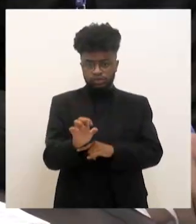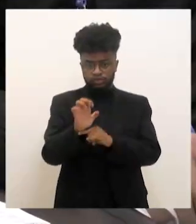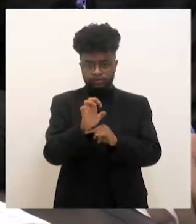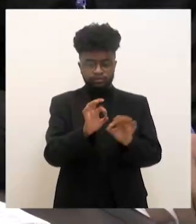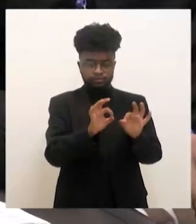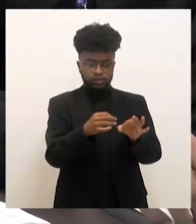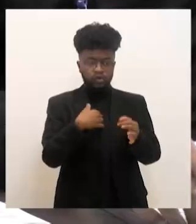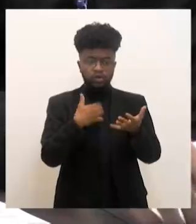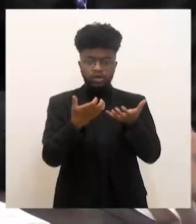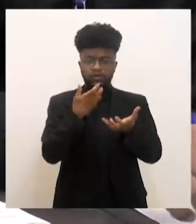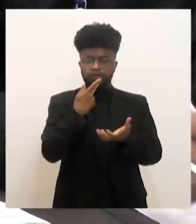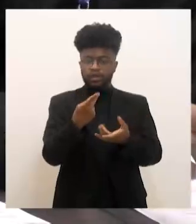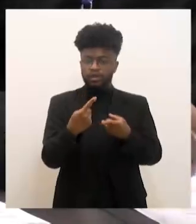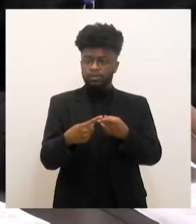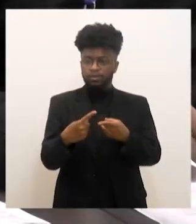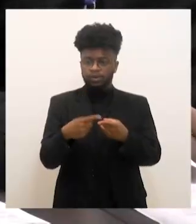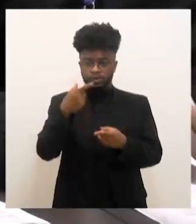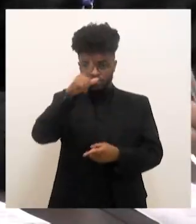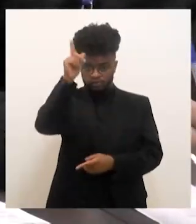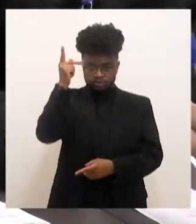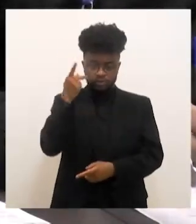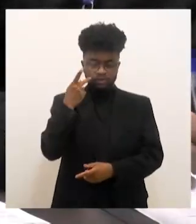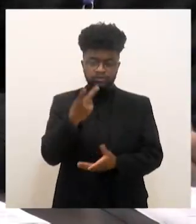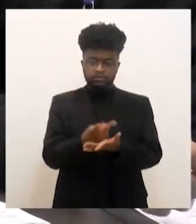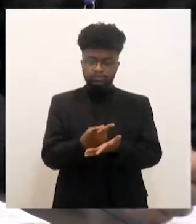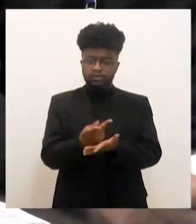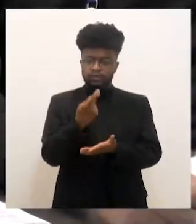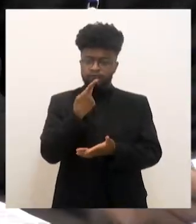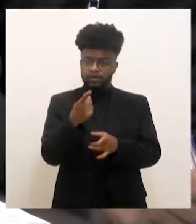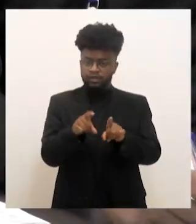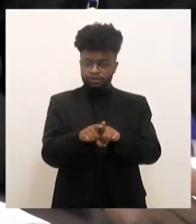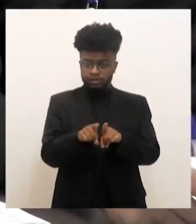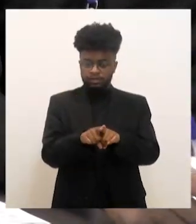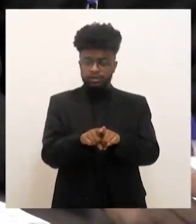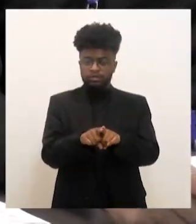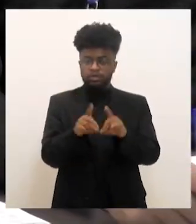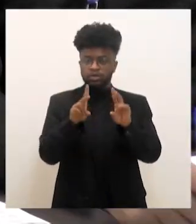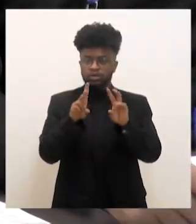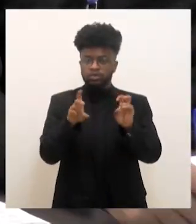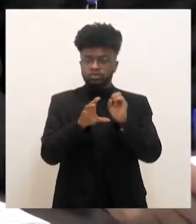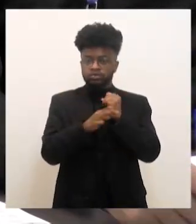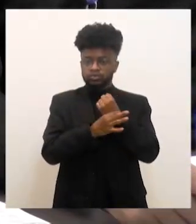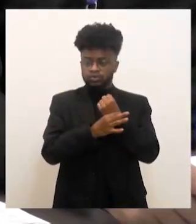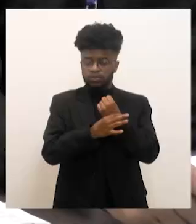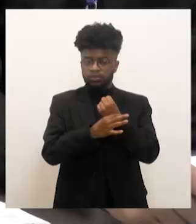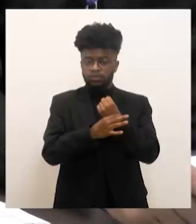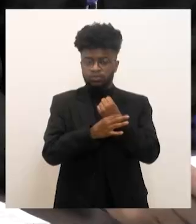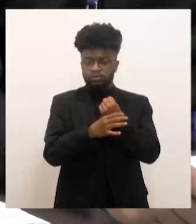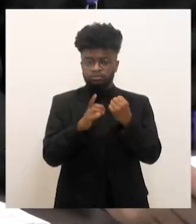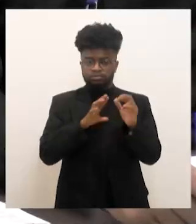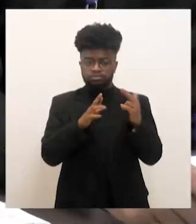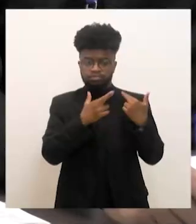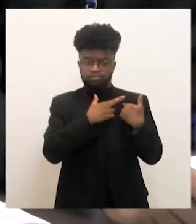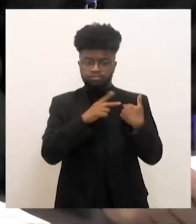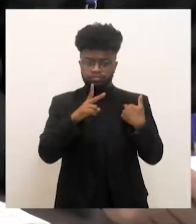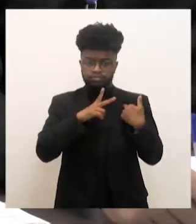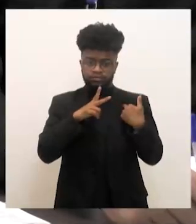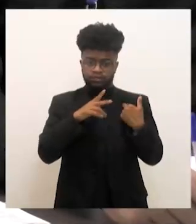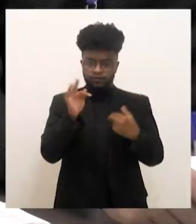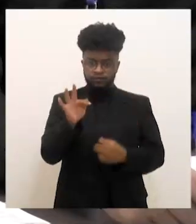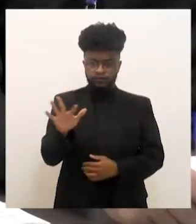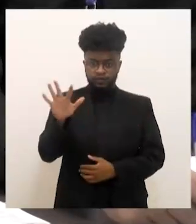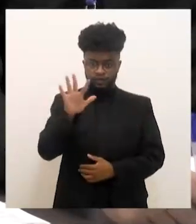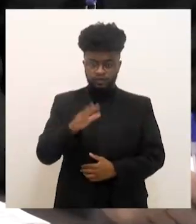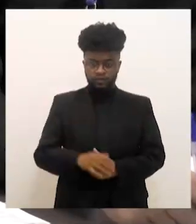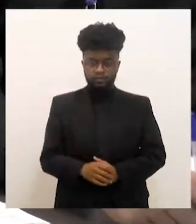isso que eu ia dizer, por causa do... O Luiz Paulo sempre levanta isso também, a questão dos seguros serem competência privativa federal.